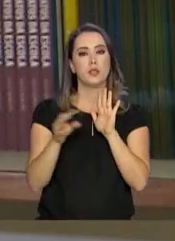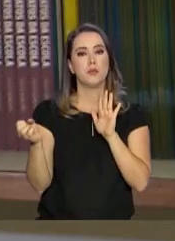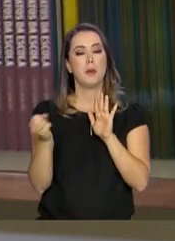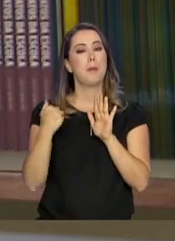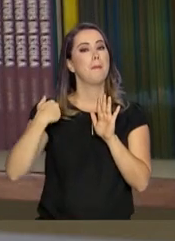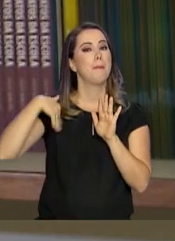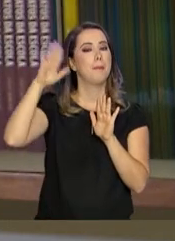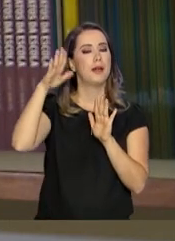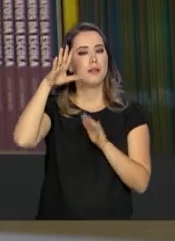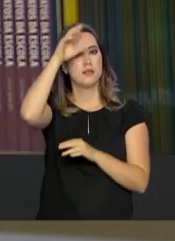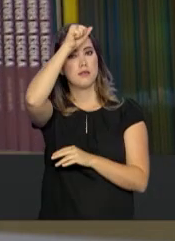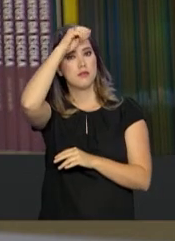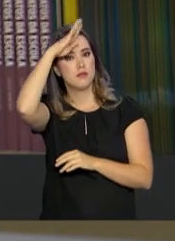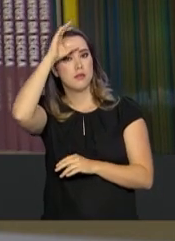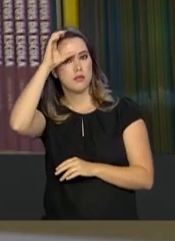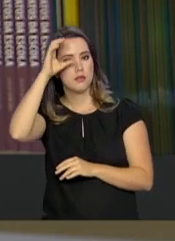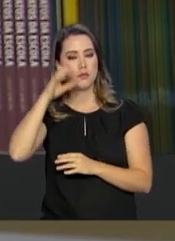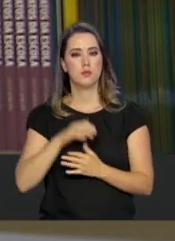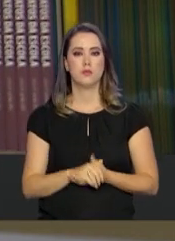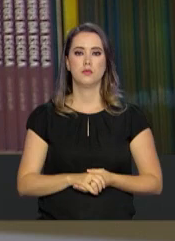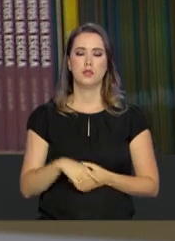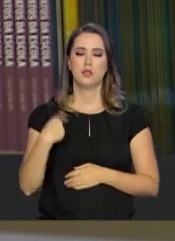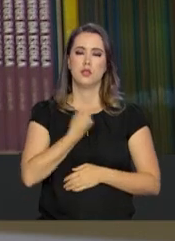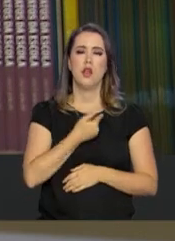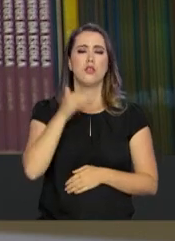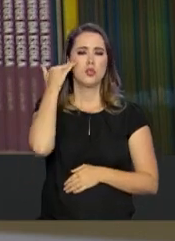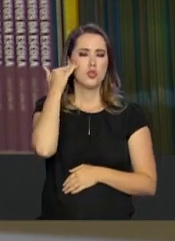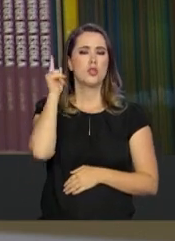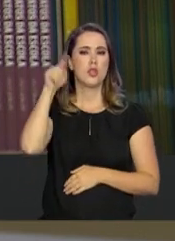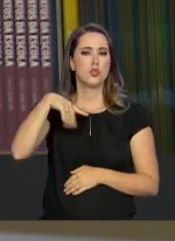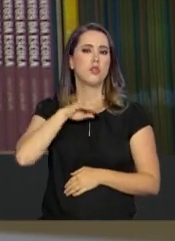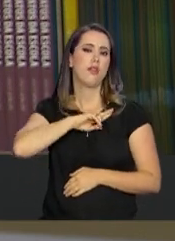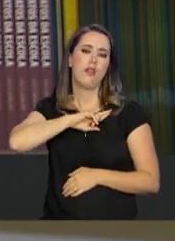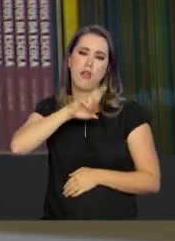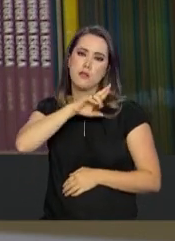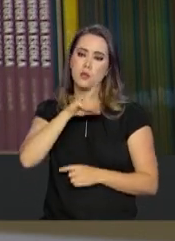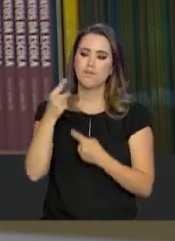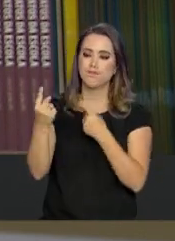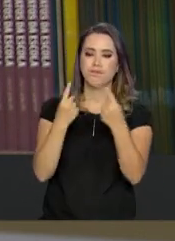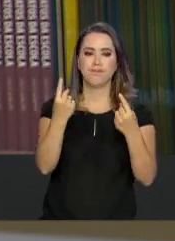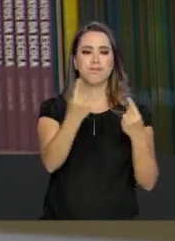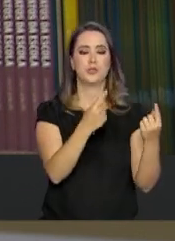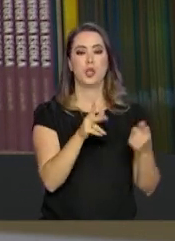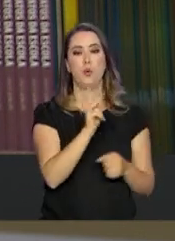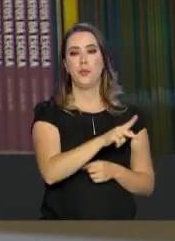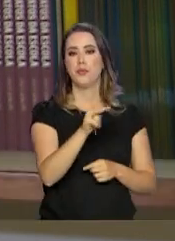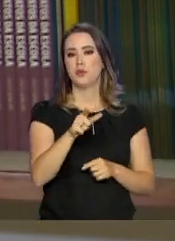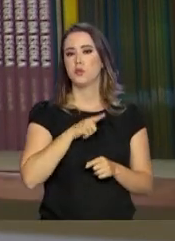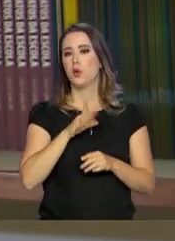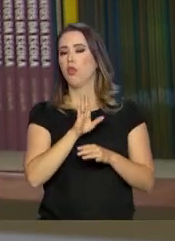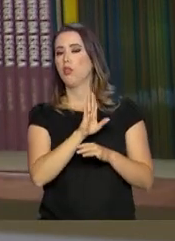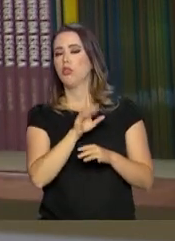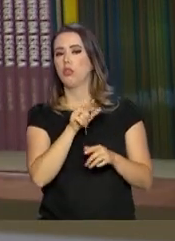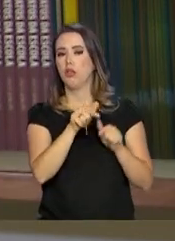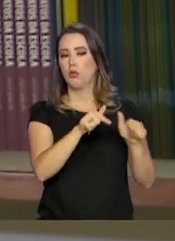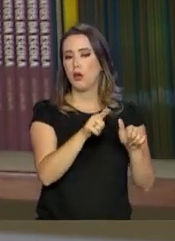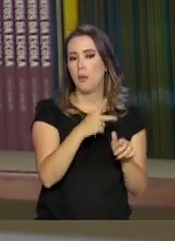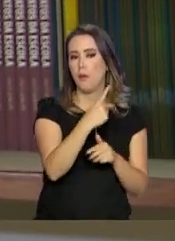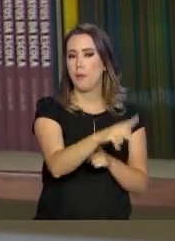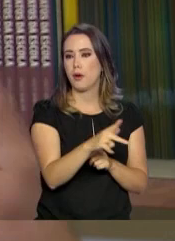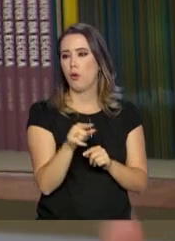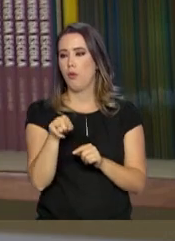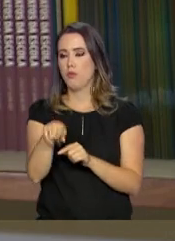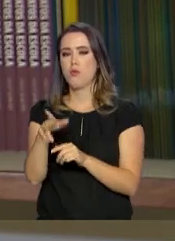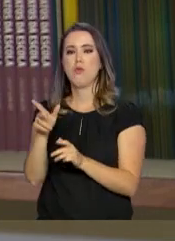entende a alfabetização como responsabilidade de todos cada um claro né professor tem o seu papel assistente alfabetização também o coordenador